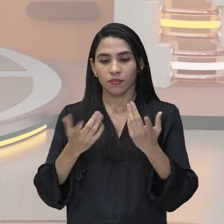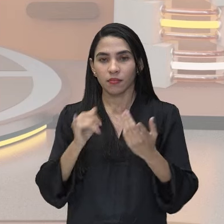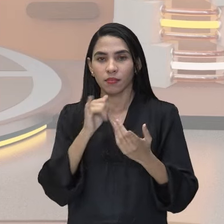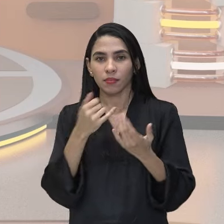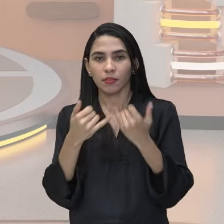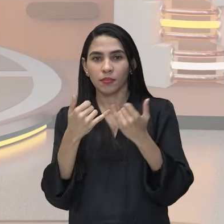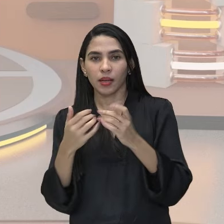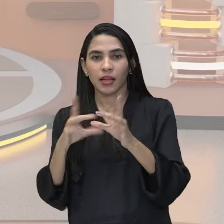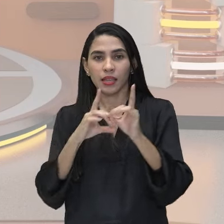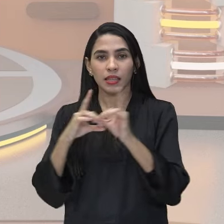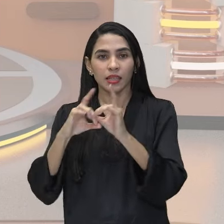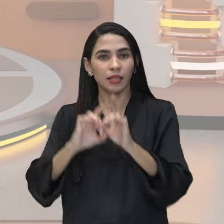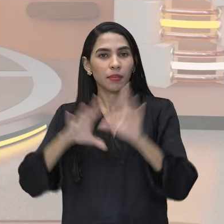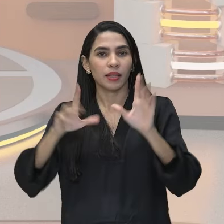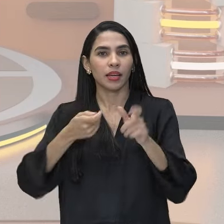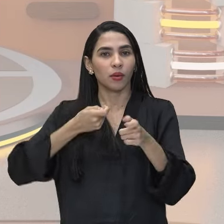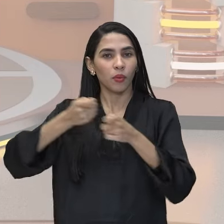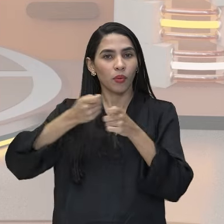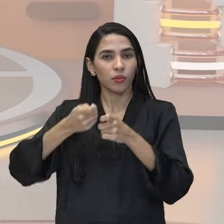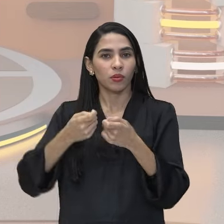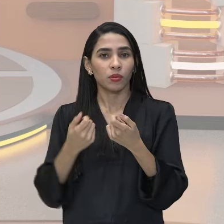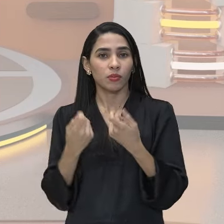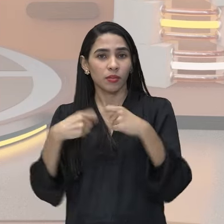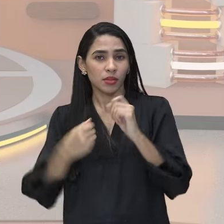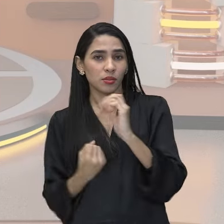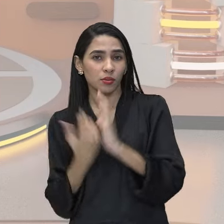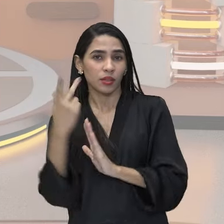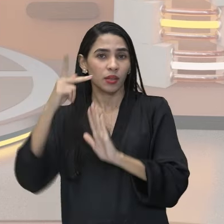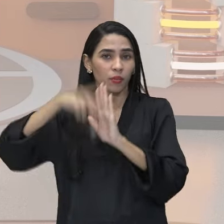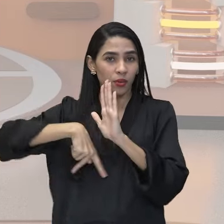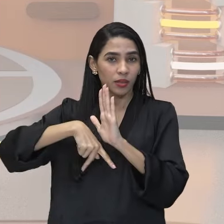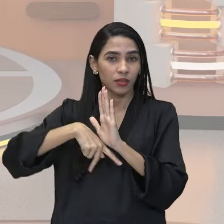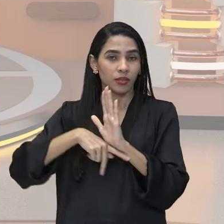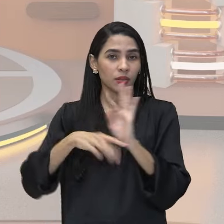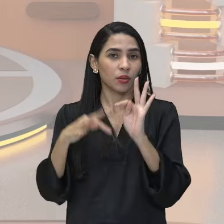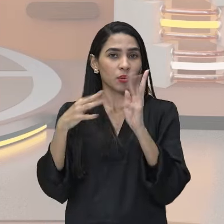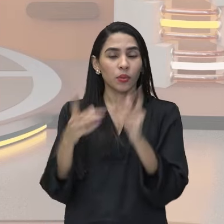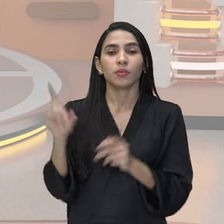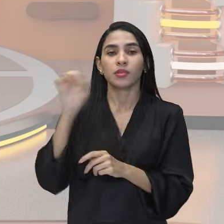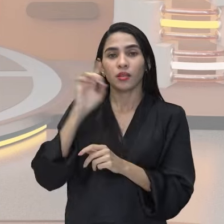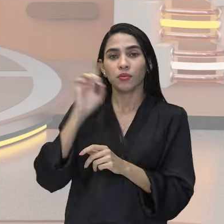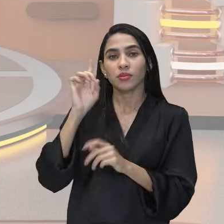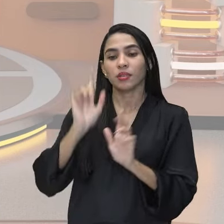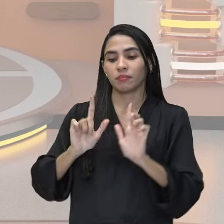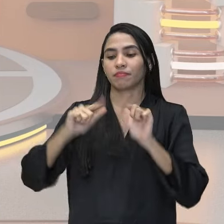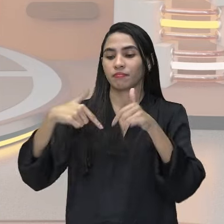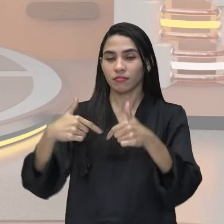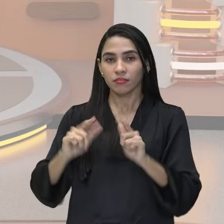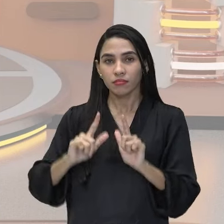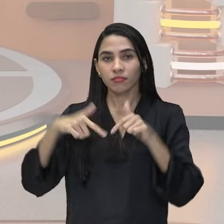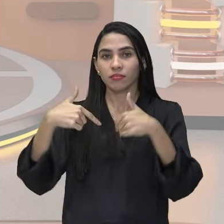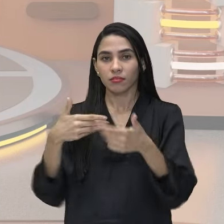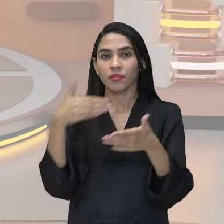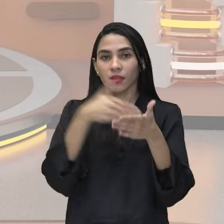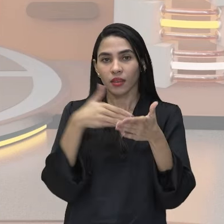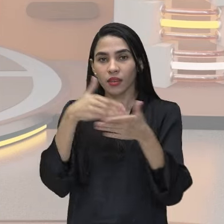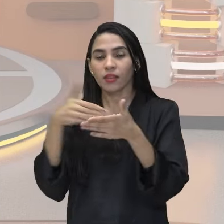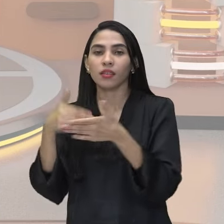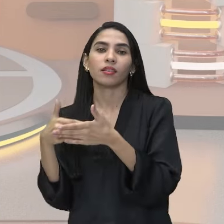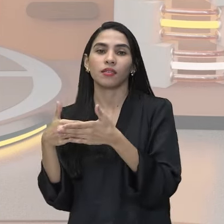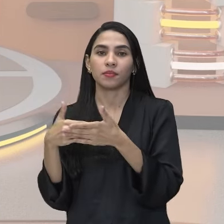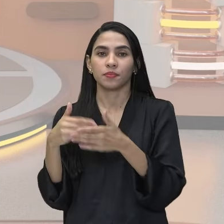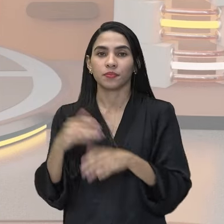condicionada, tenho que construir um projeto, todos os santos dias enfrentando as interferências